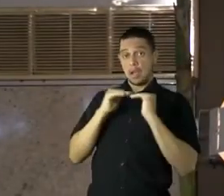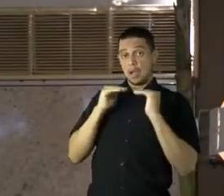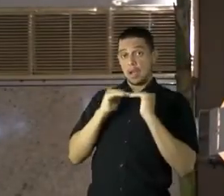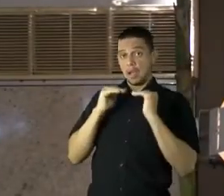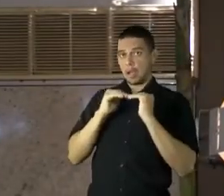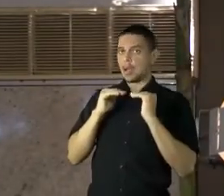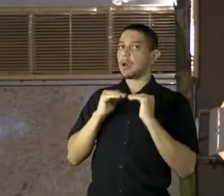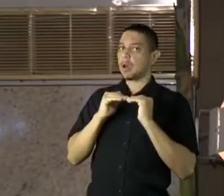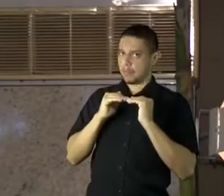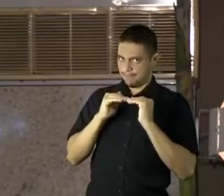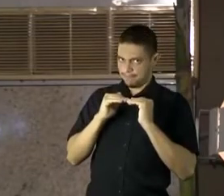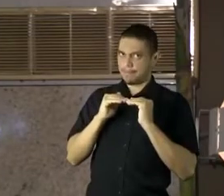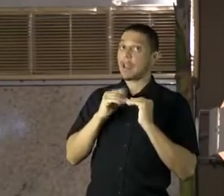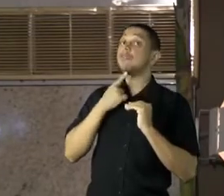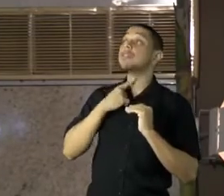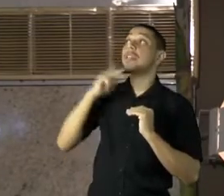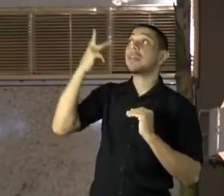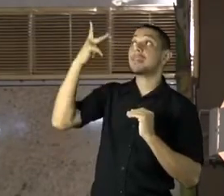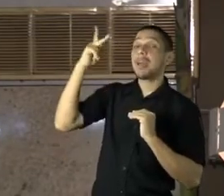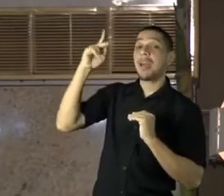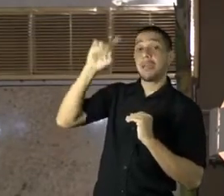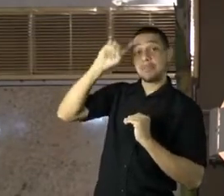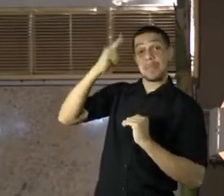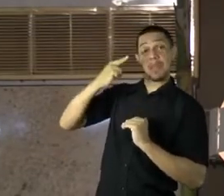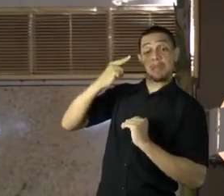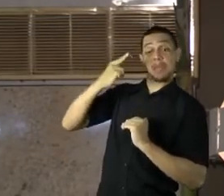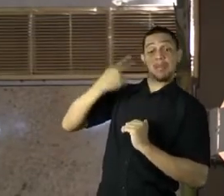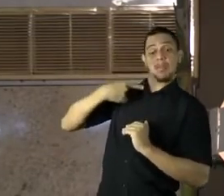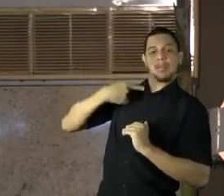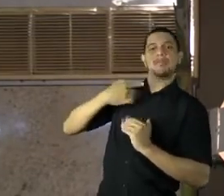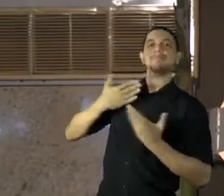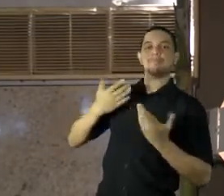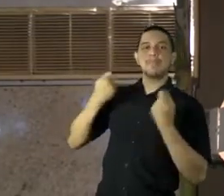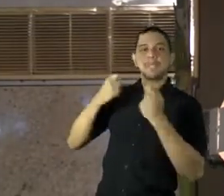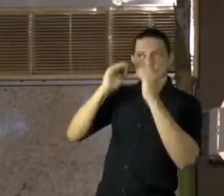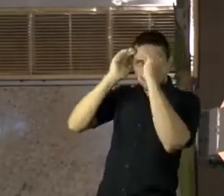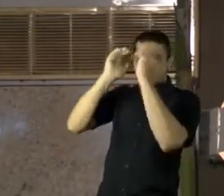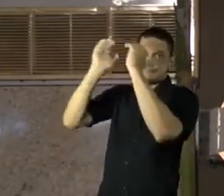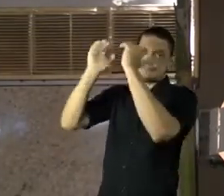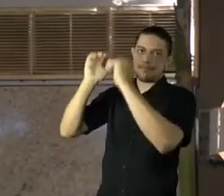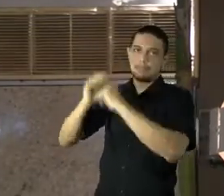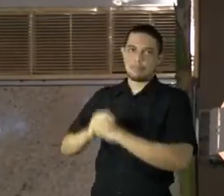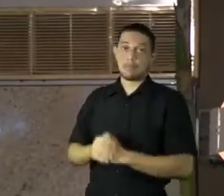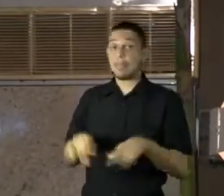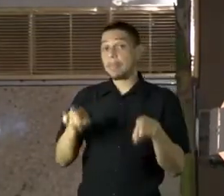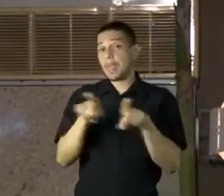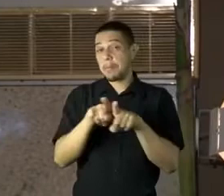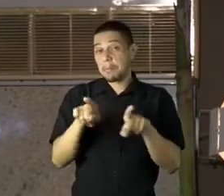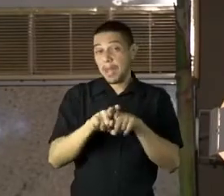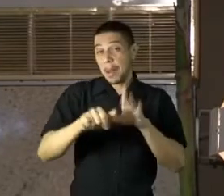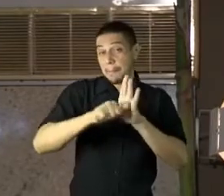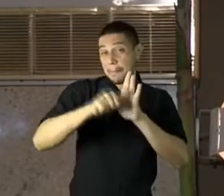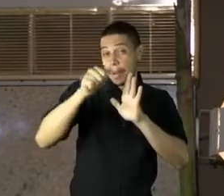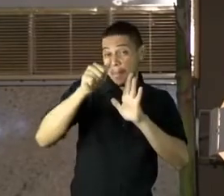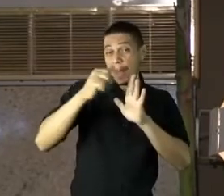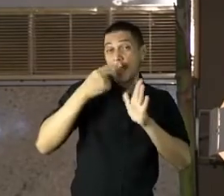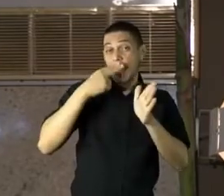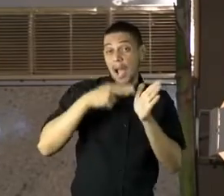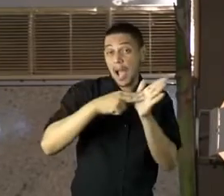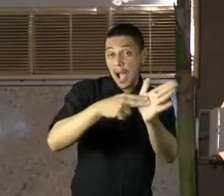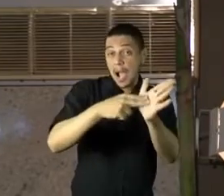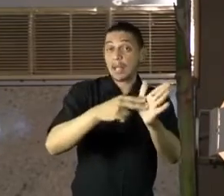a vontade de Deus guardar os seus mandamentos e tem mais lá na primeira é carta de João no capítulo